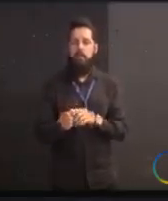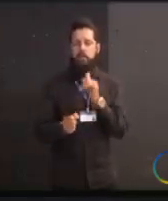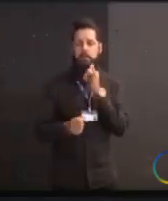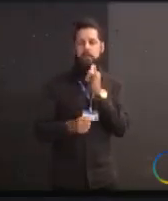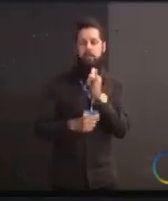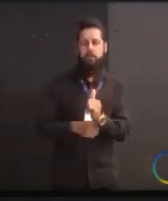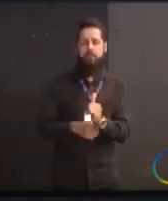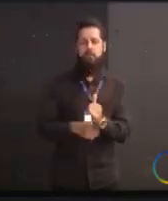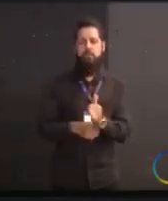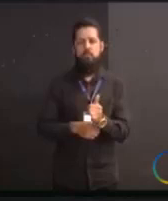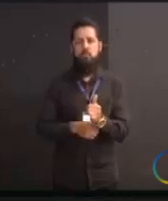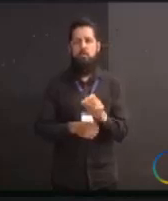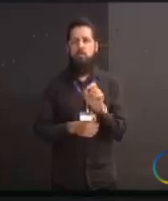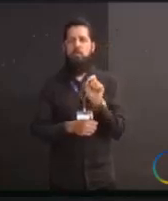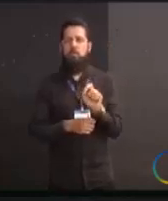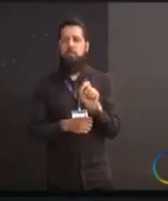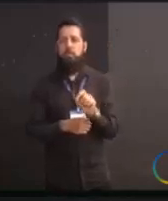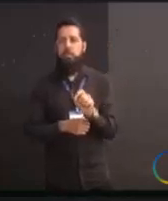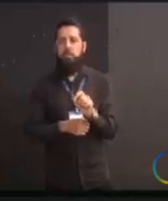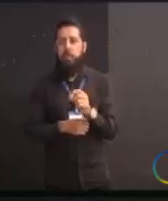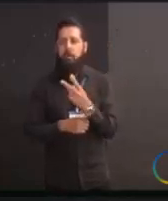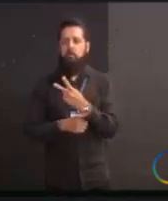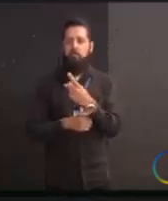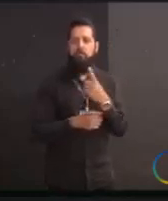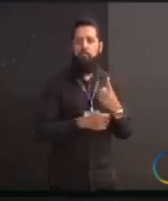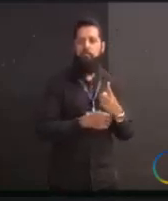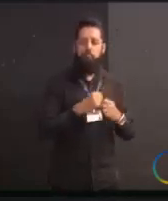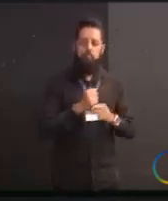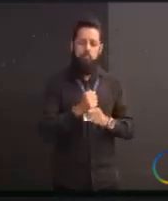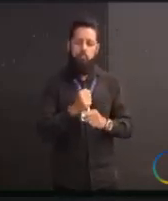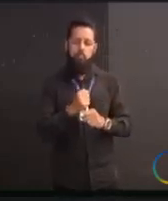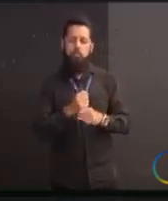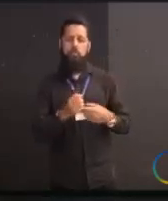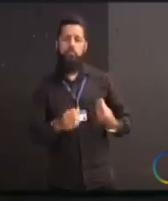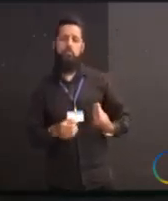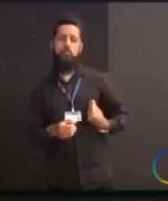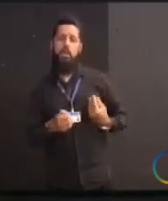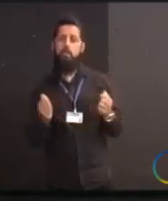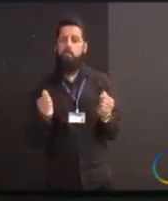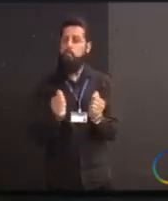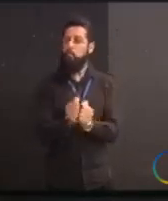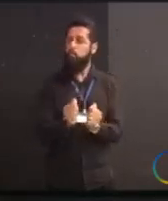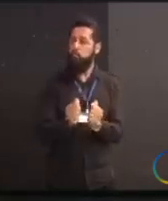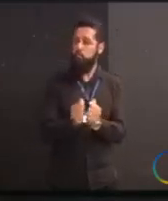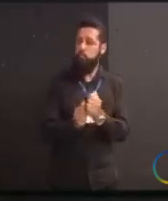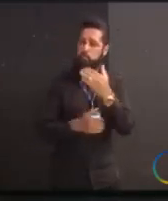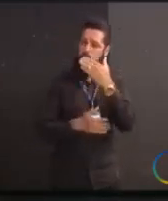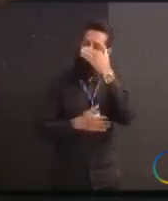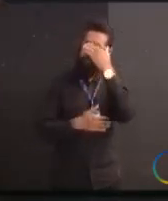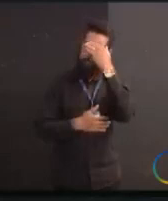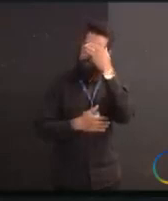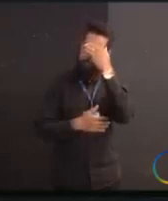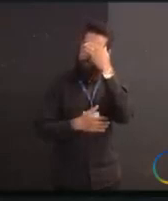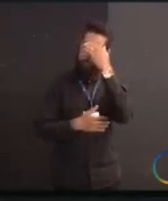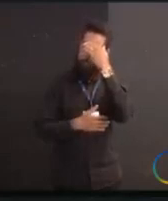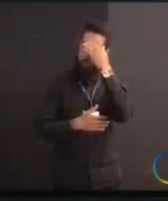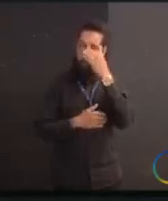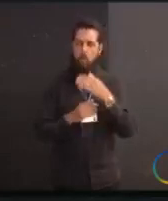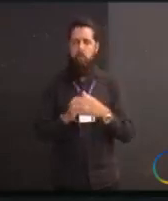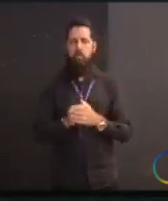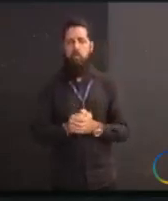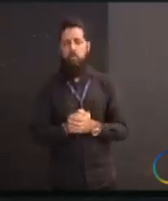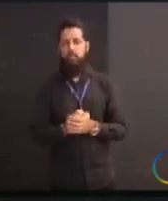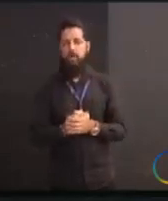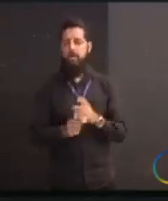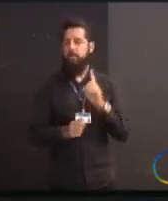foi uma alma triste, não. Ao contrário. Aquele clássico mineiro bem-humorado, de bem com a